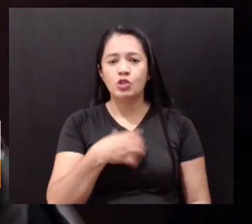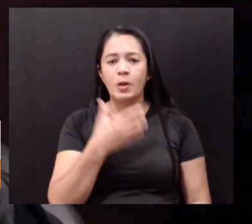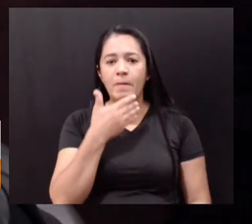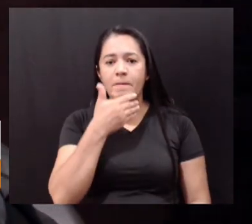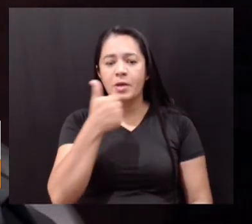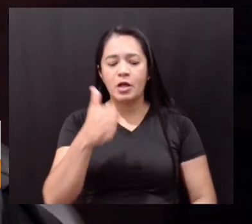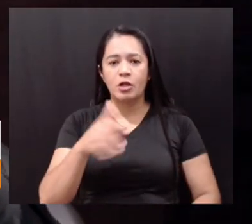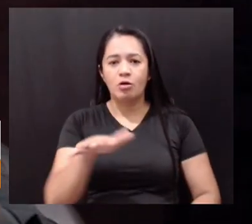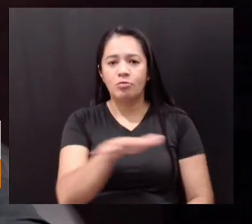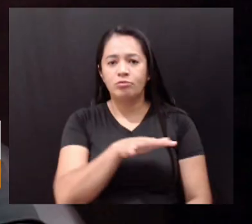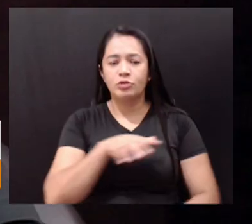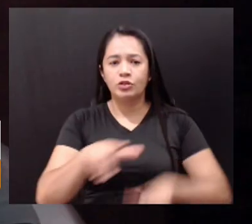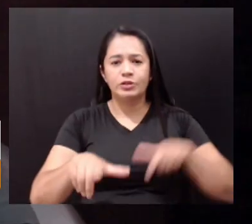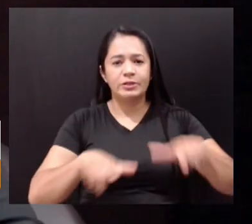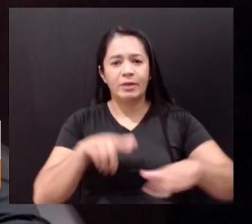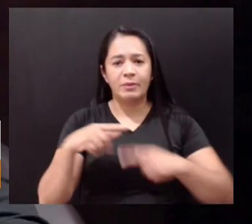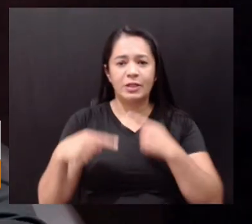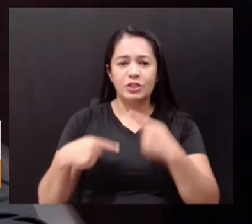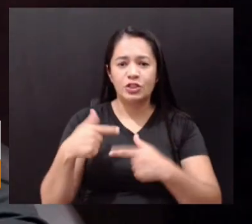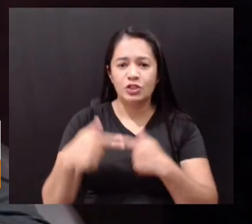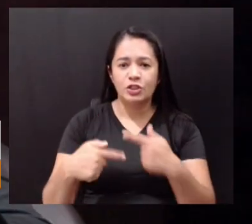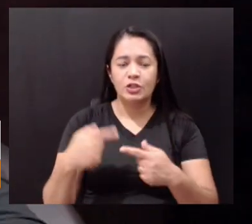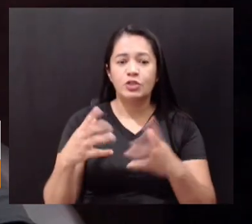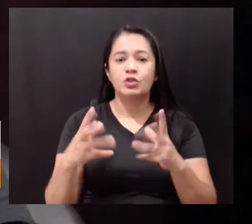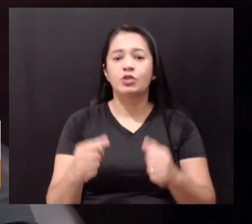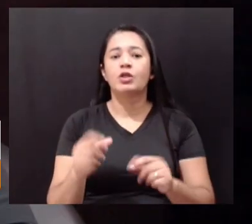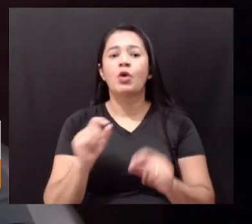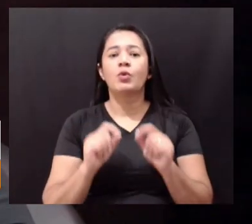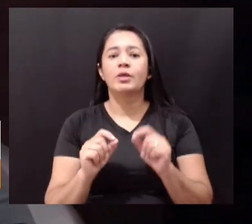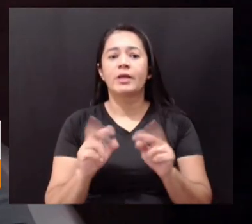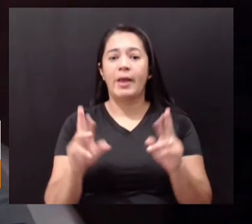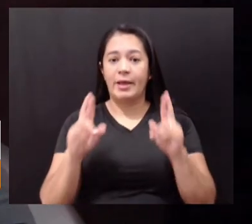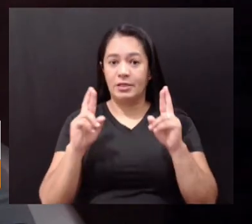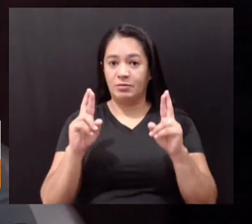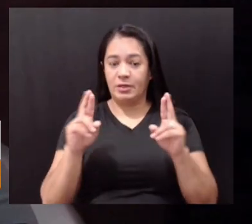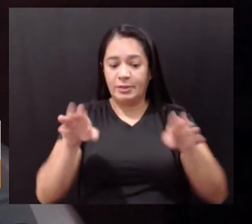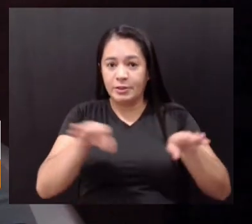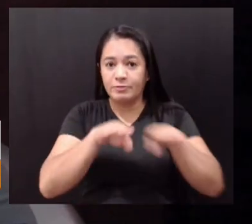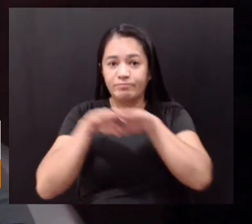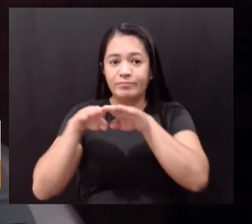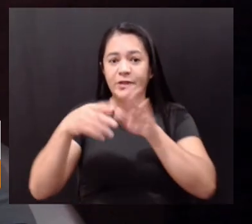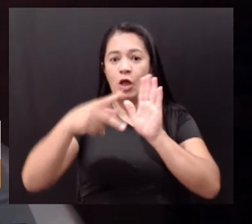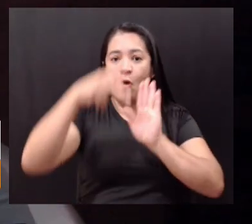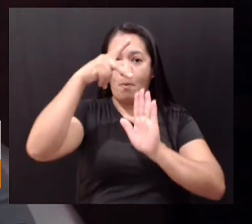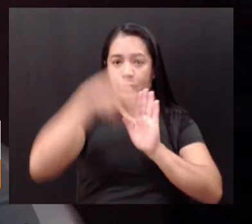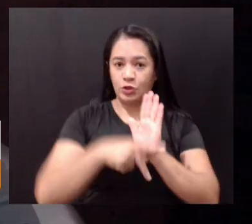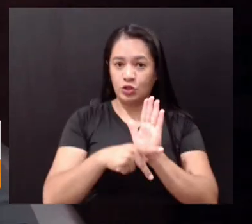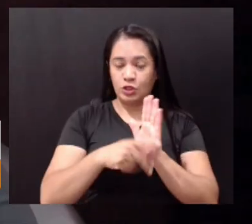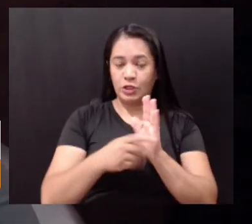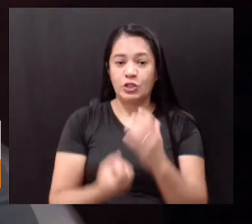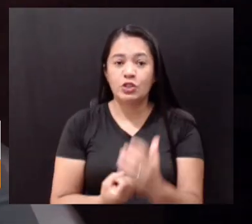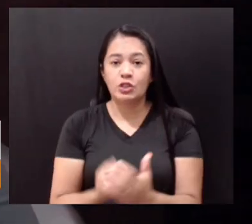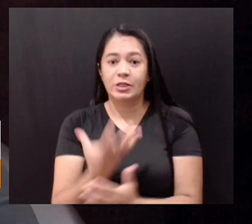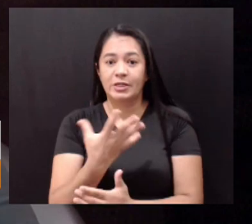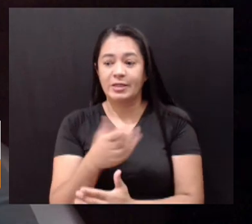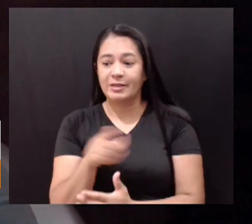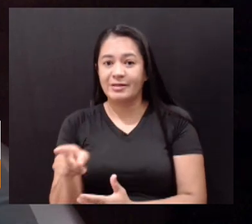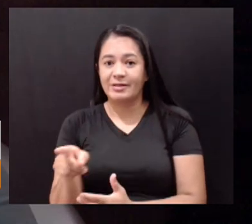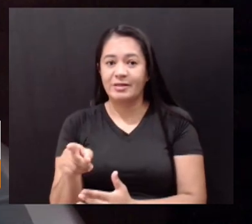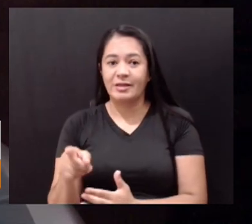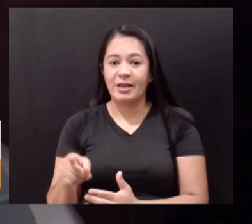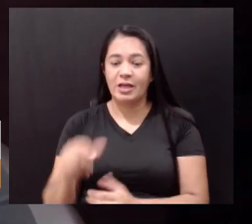todas as gerações, é a gente alinhar as expectativas, né. Então a gente desenvolve um projeto para essa pessoa, e essa pessoa se torna responsável para de